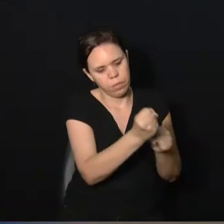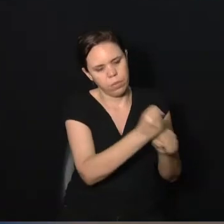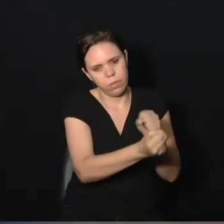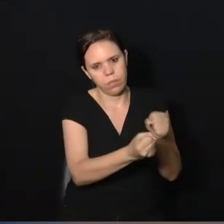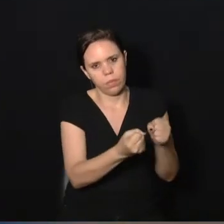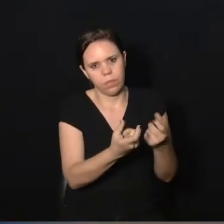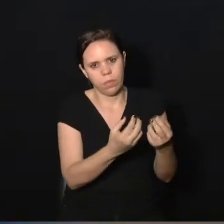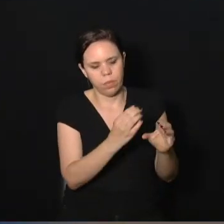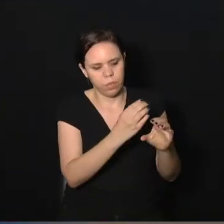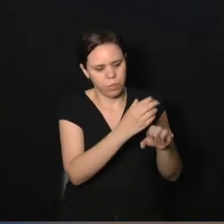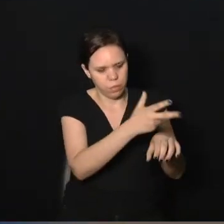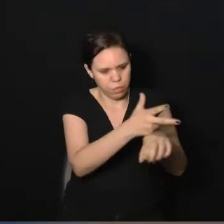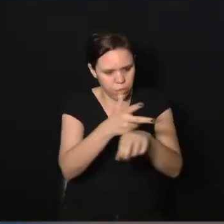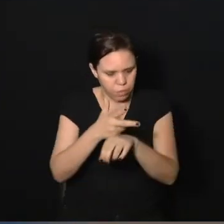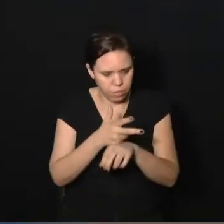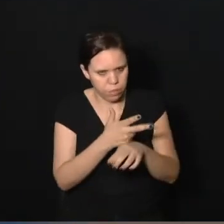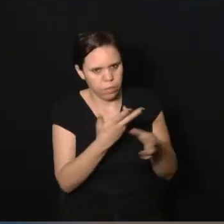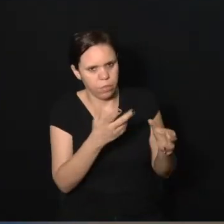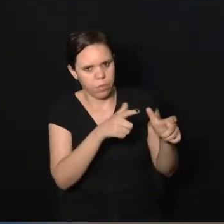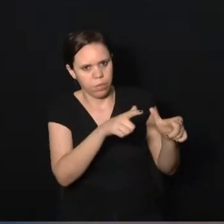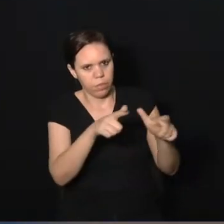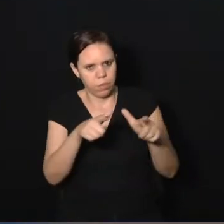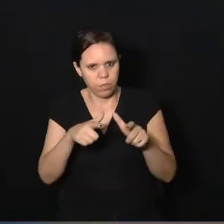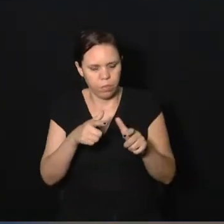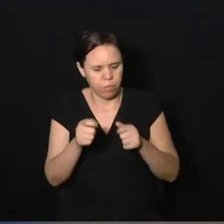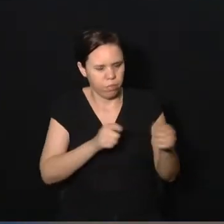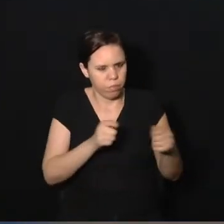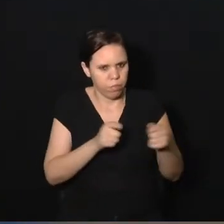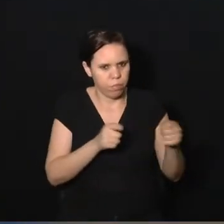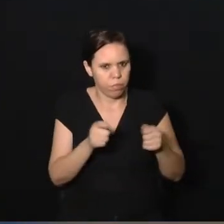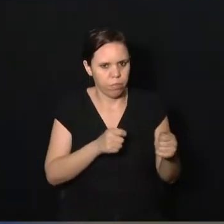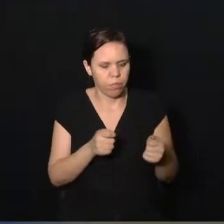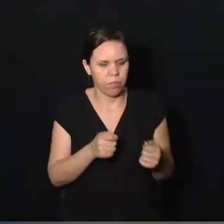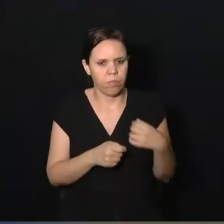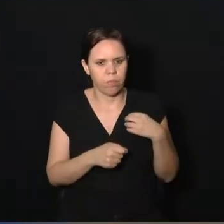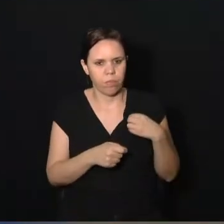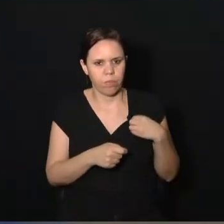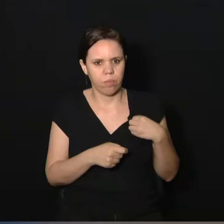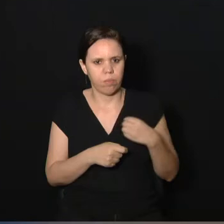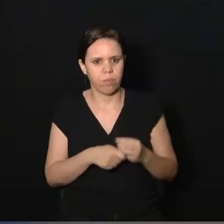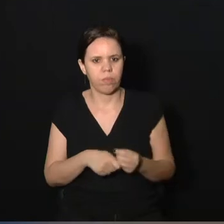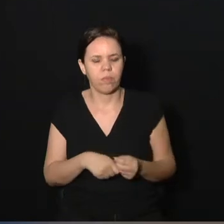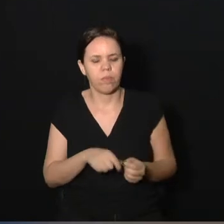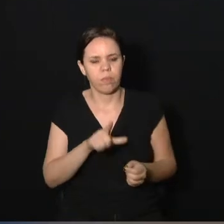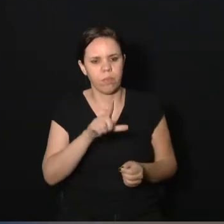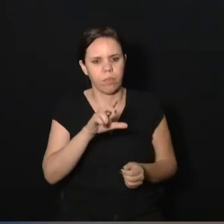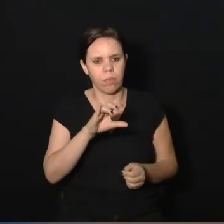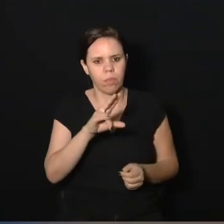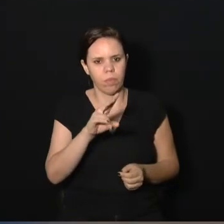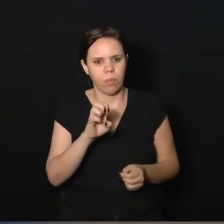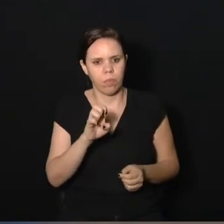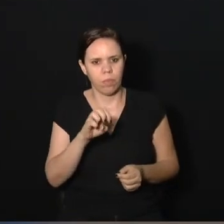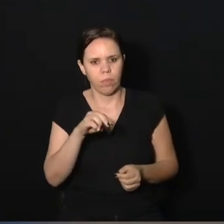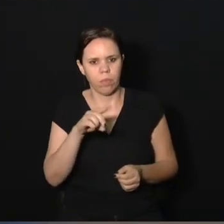com câmeras, num ambiente controlado, como a Raquel falou, no Living Labs, mas